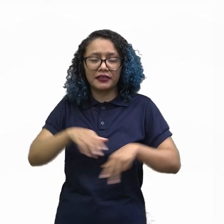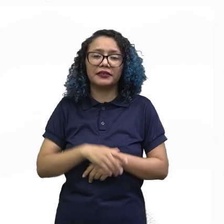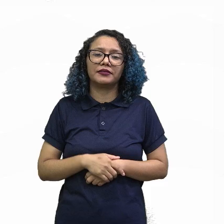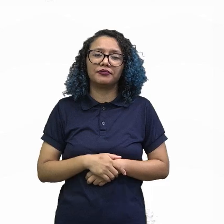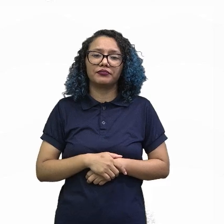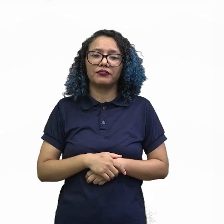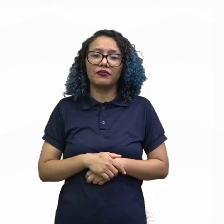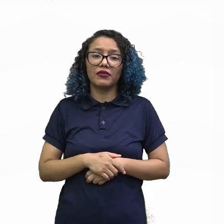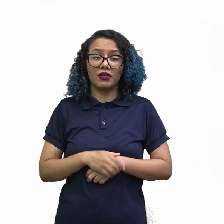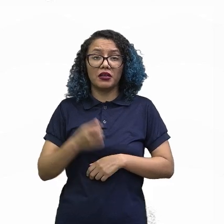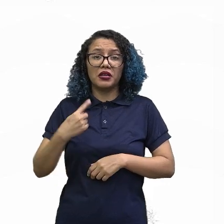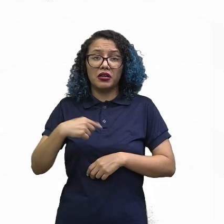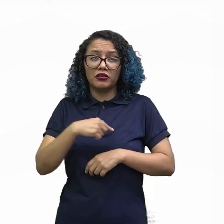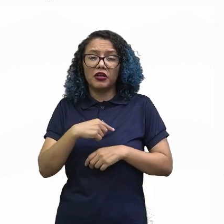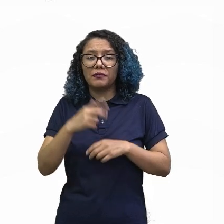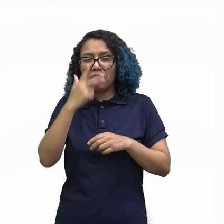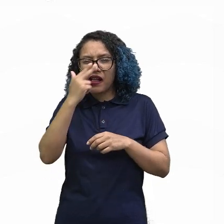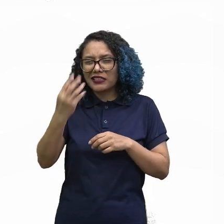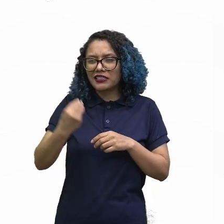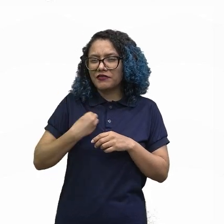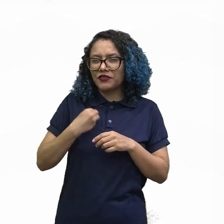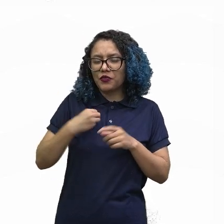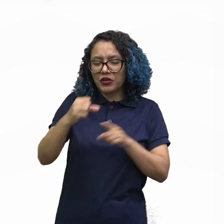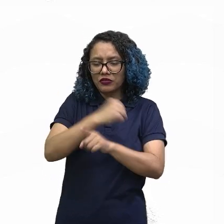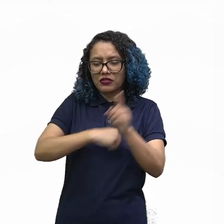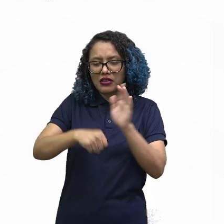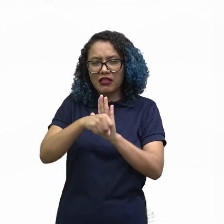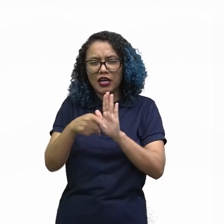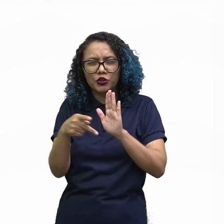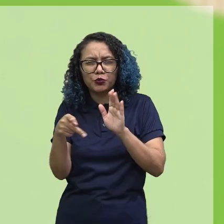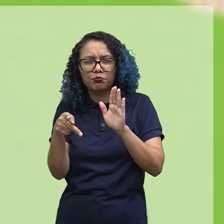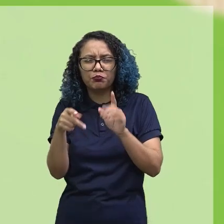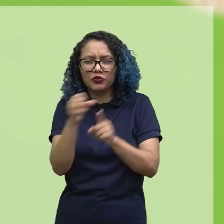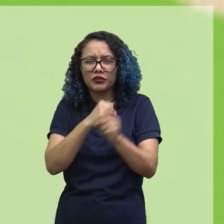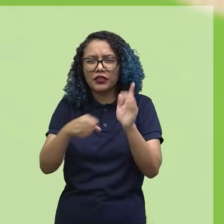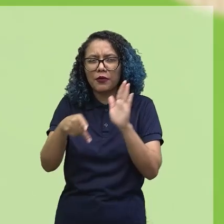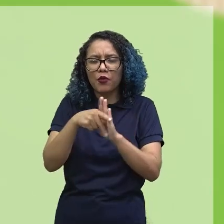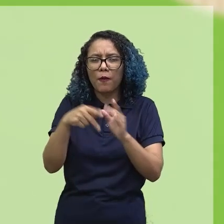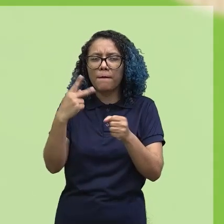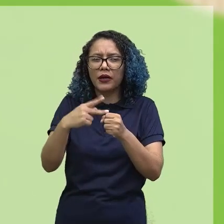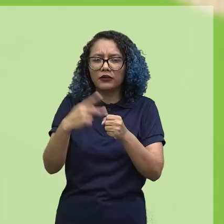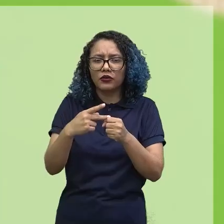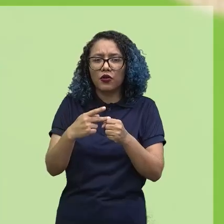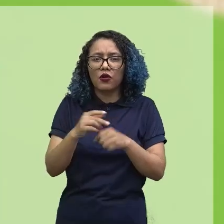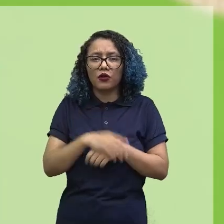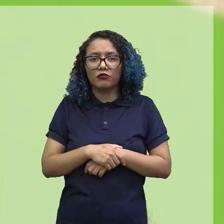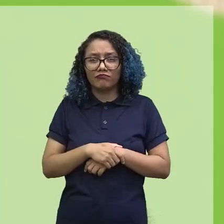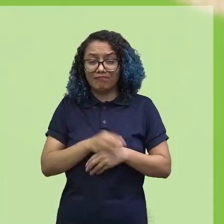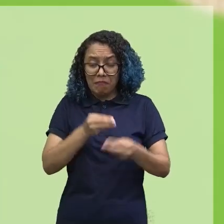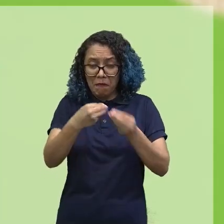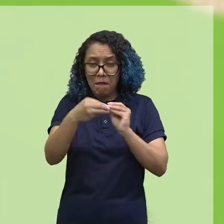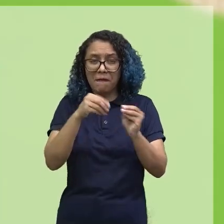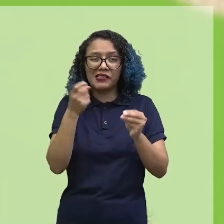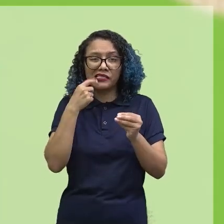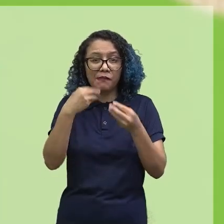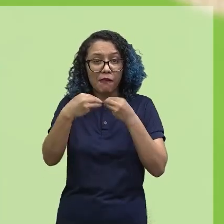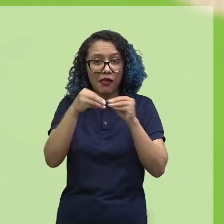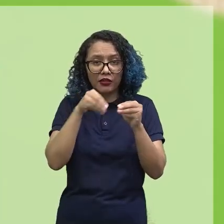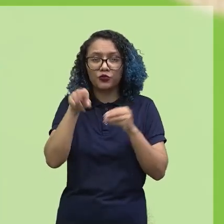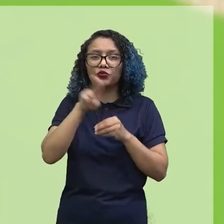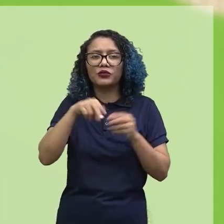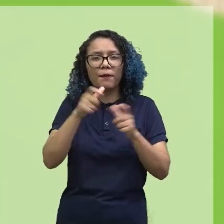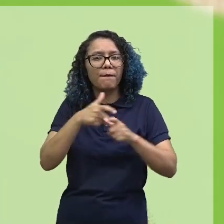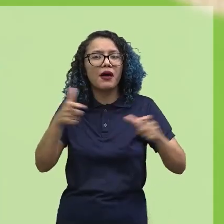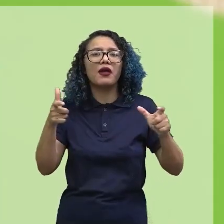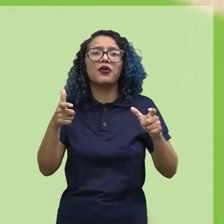sociedade do petróleo, né? Porque está quase em tudo, né? Basta dizer aí os plásticos, né, que nós utilizamos, a